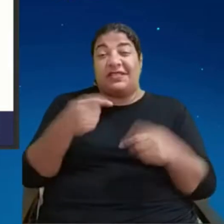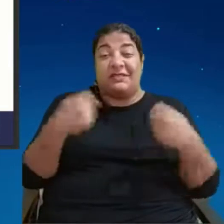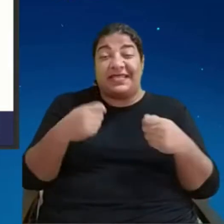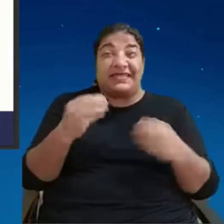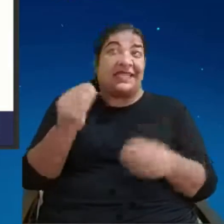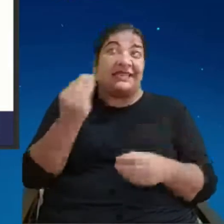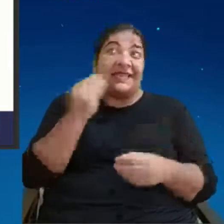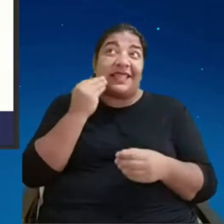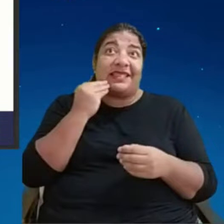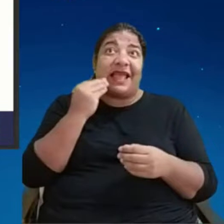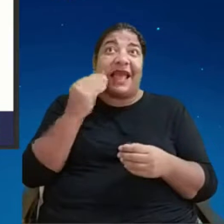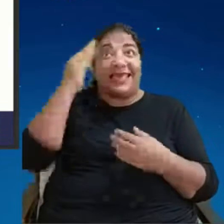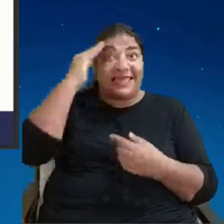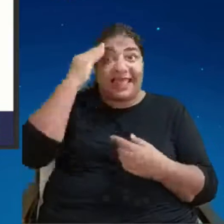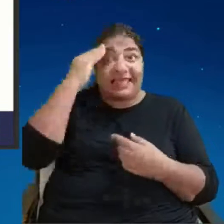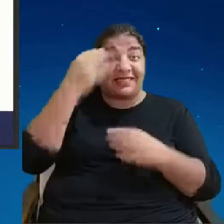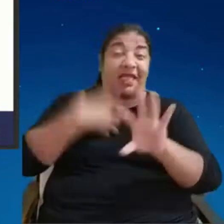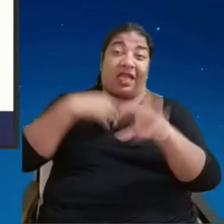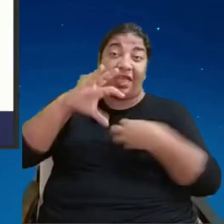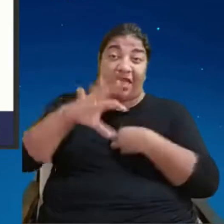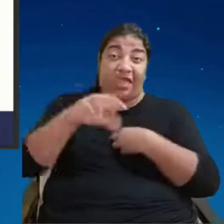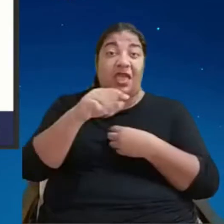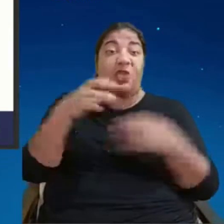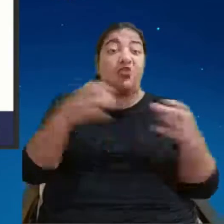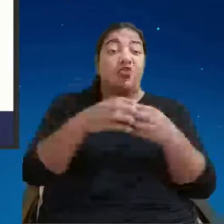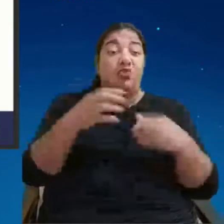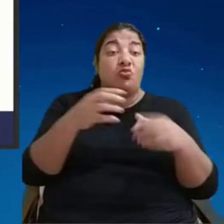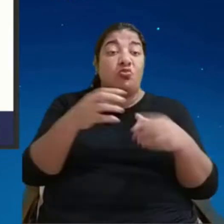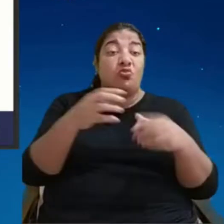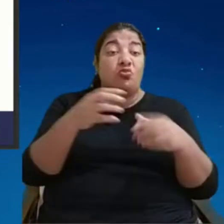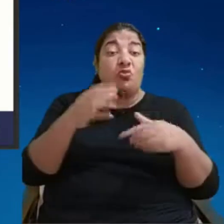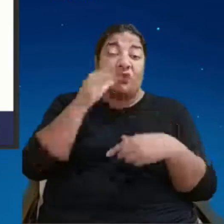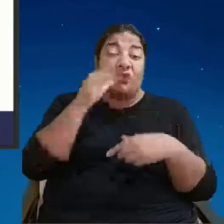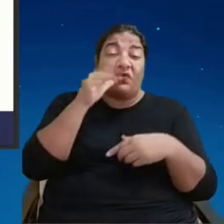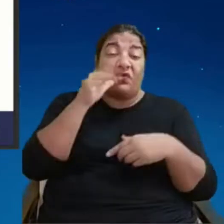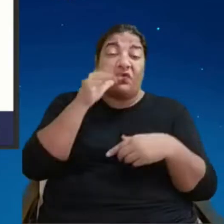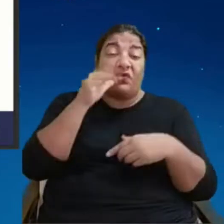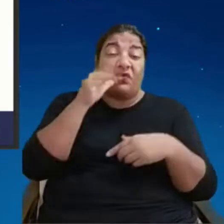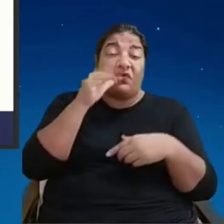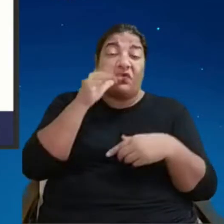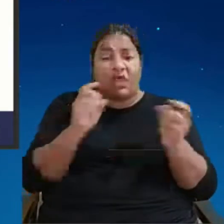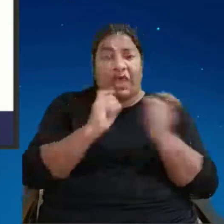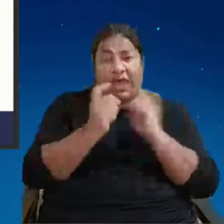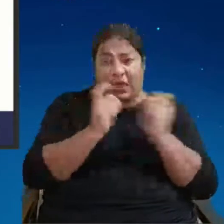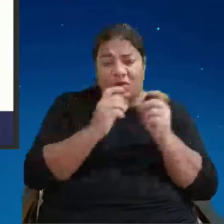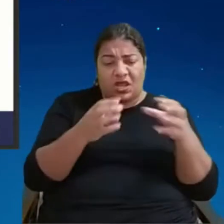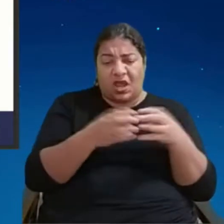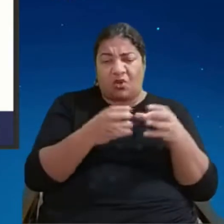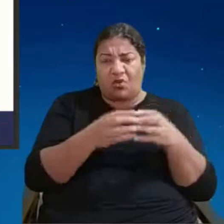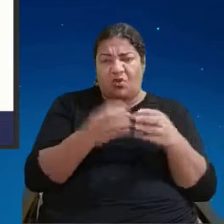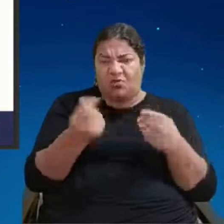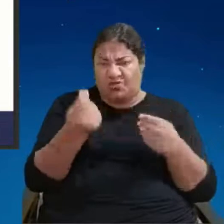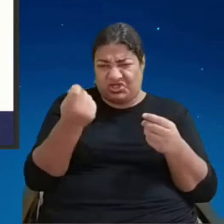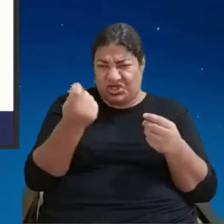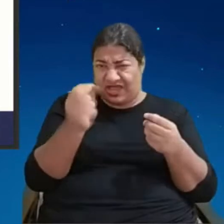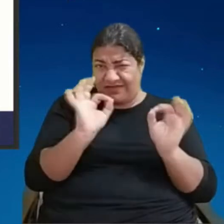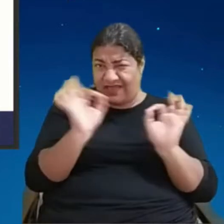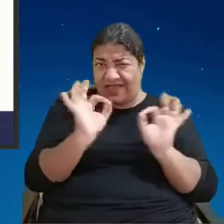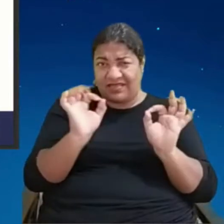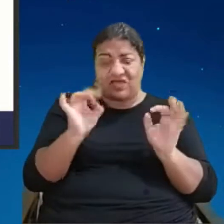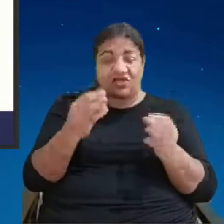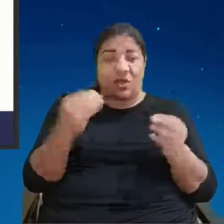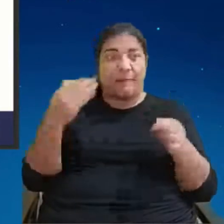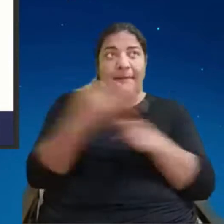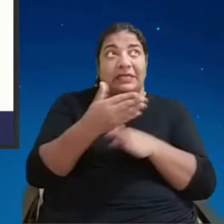entender o que eles querem. Esse comitê que eu falei não tem custo. Eles vão se sentir participantes. Vamos criar um comitê. Todos